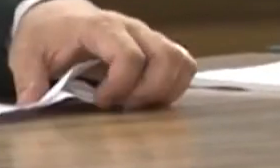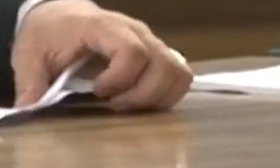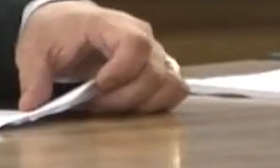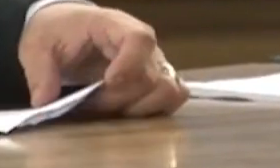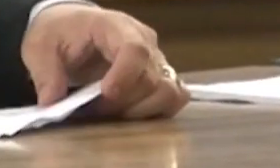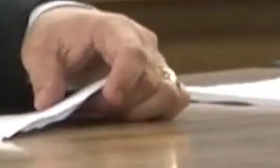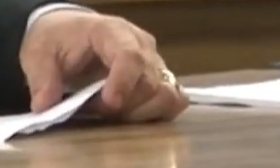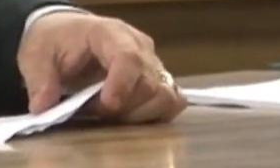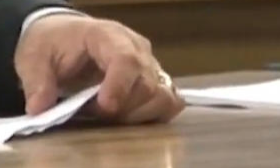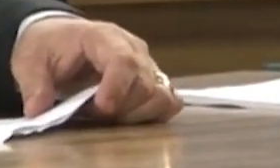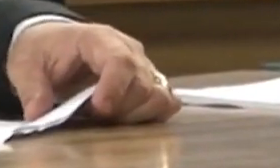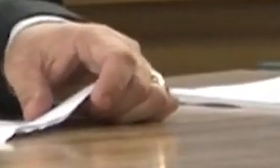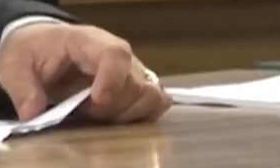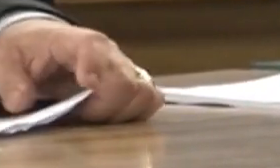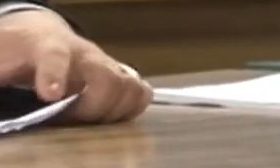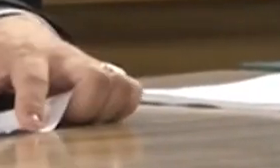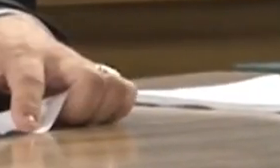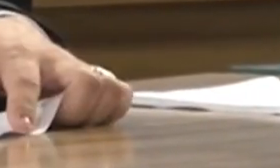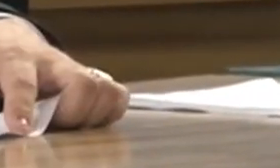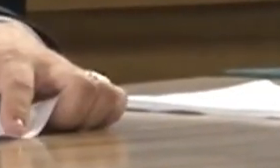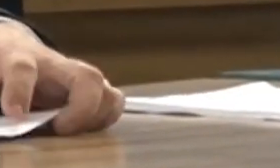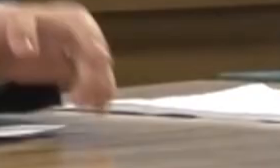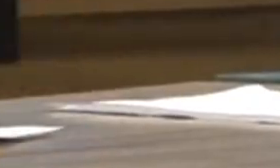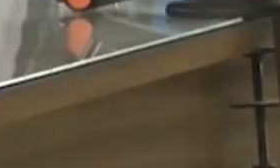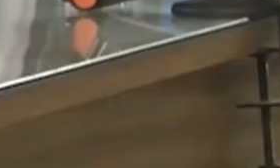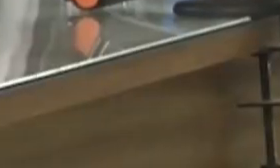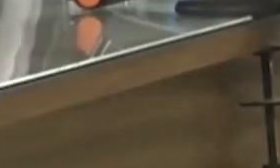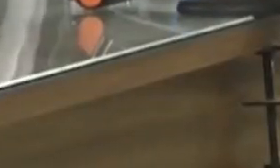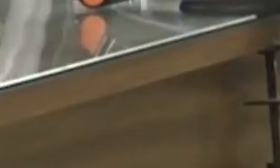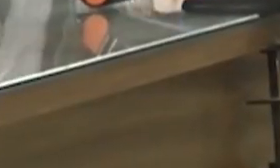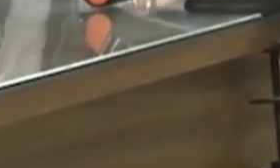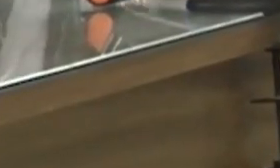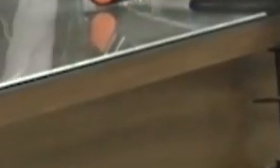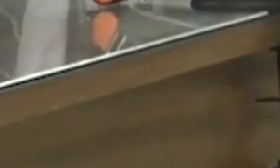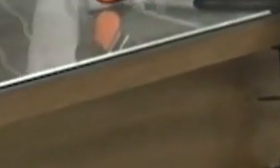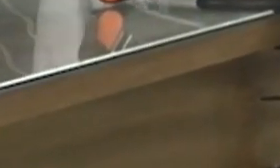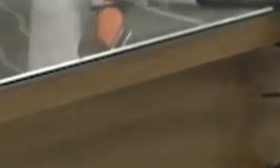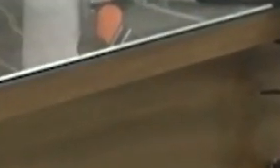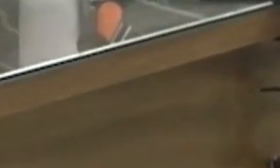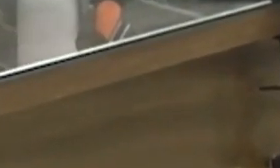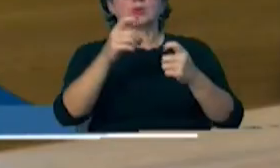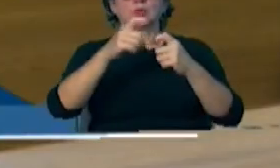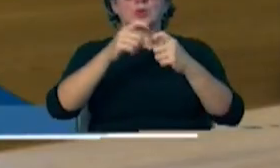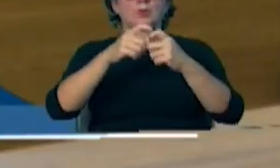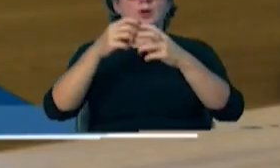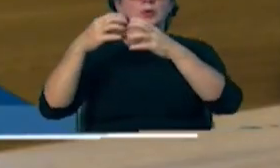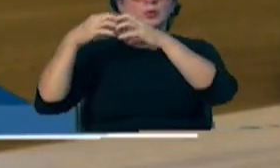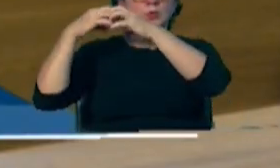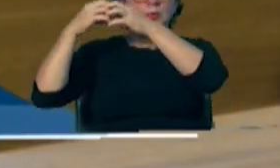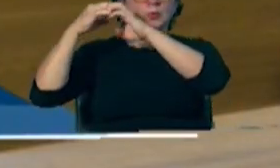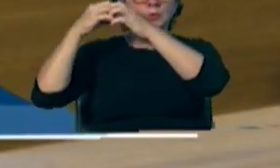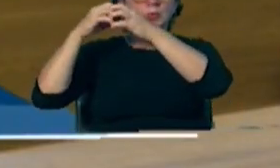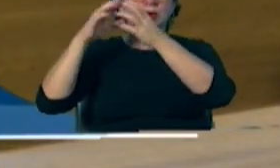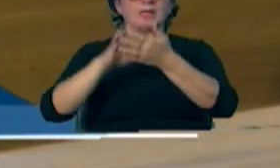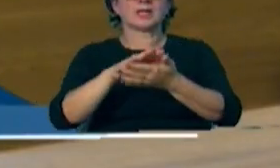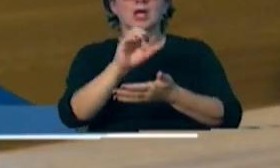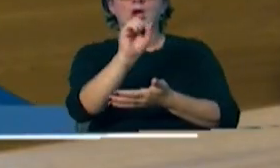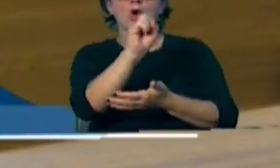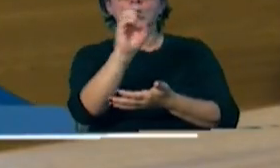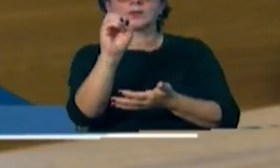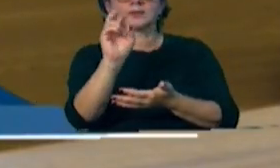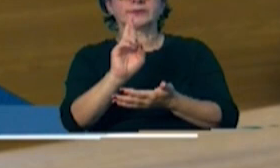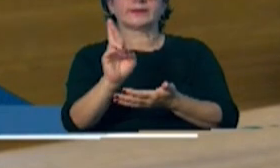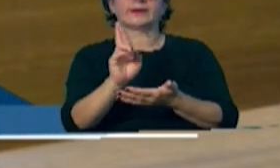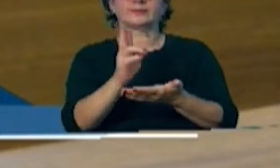Anderson Delano Apresentou um requerimento pedindo a formação de uma comissão especial de vereadores composta por três membros